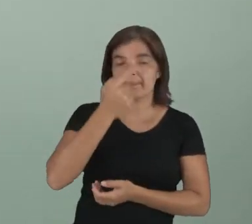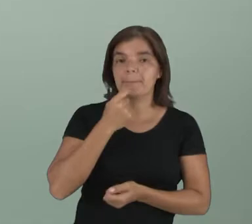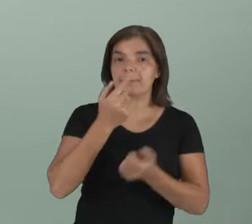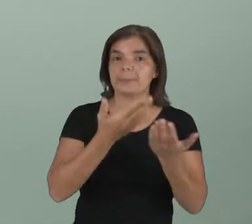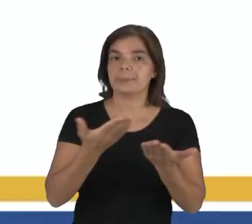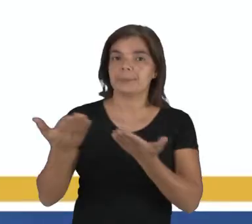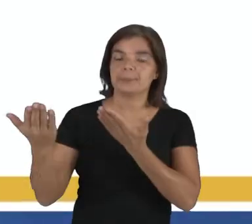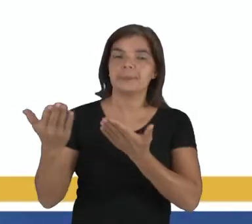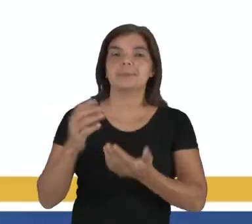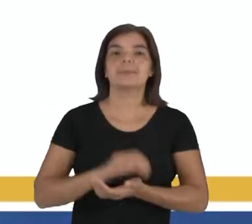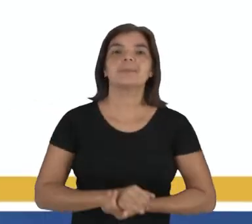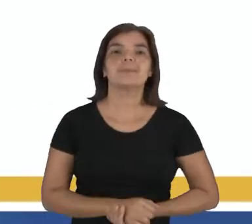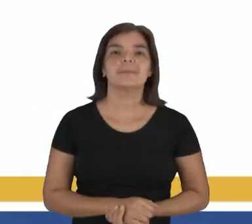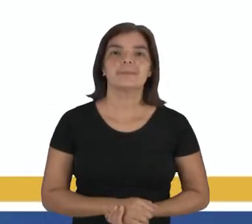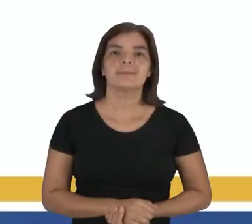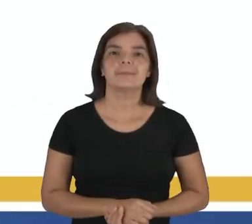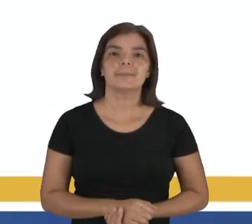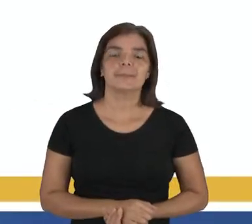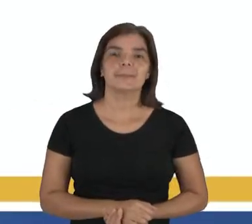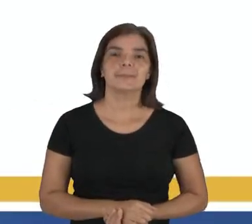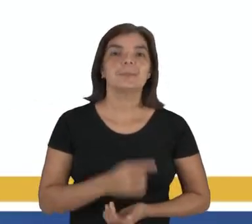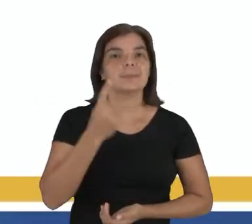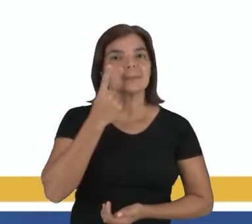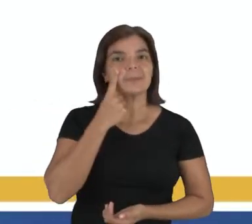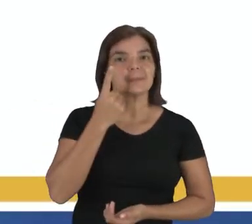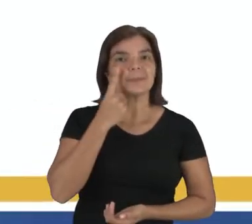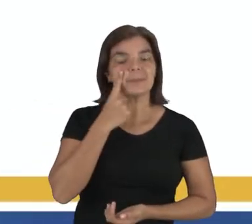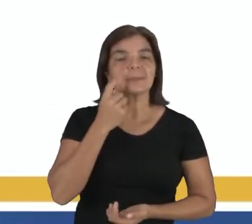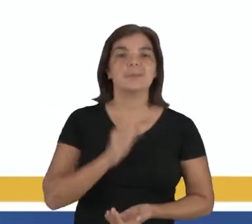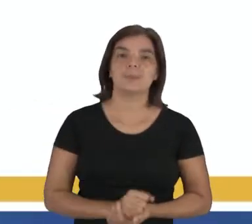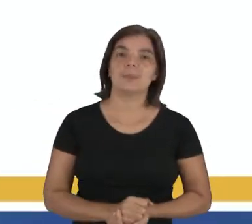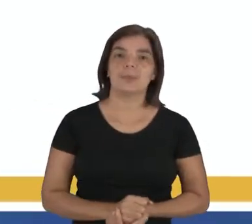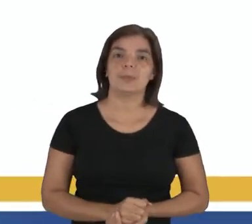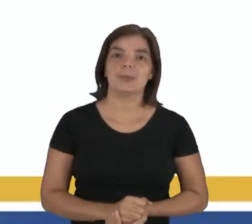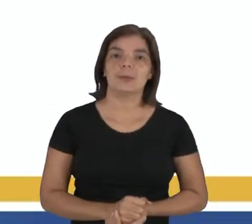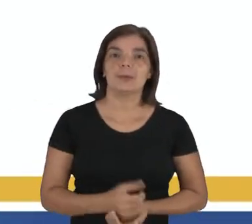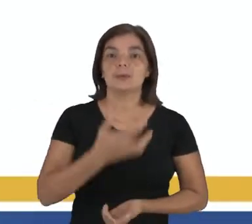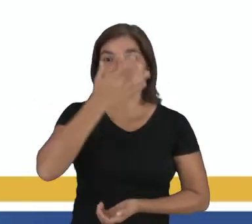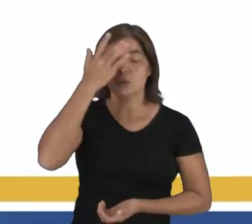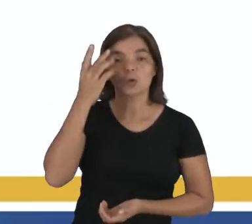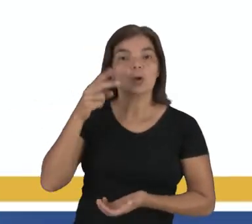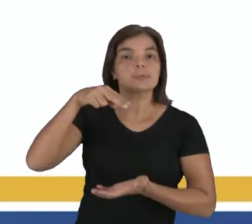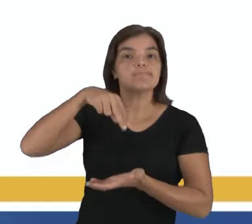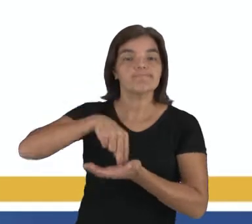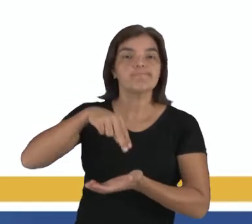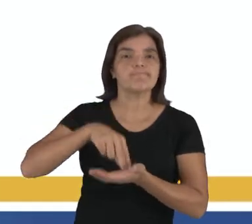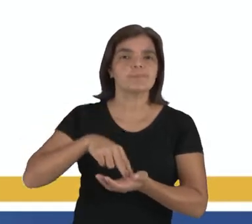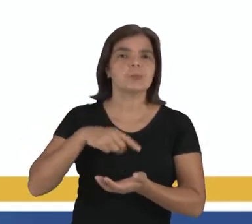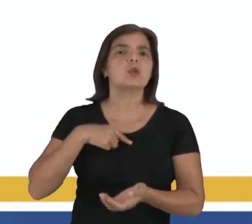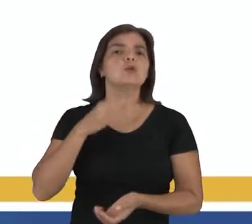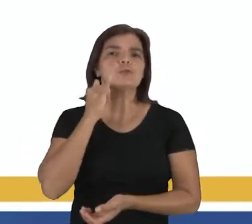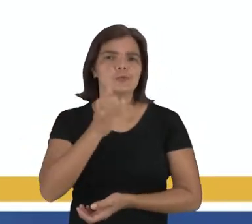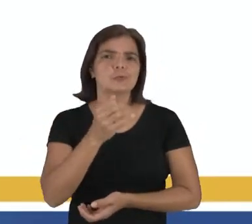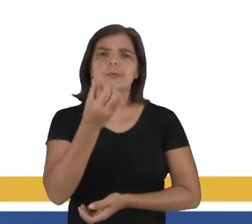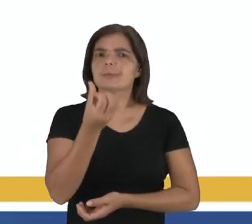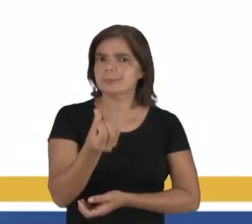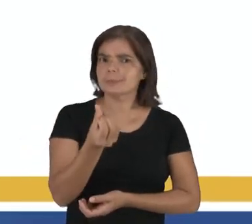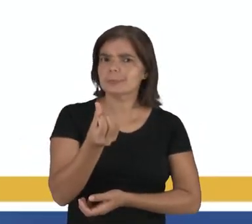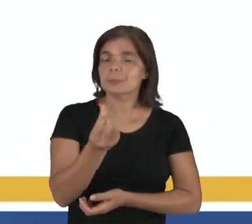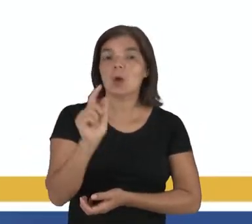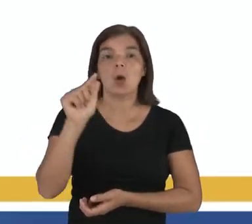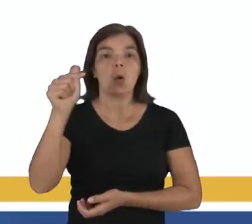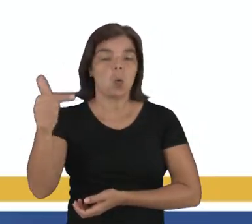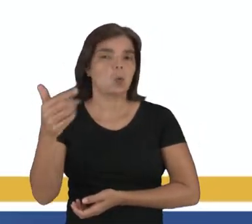imagem que aparece para vocês. Vejam que das personagens fala que é o número 6.